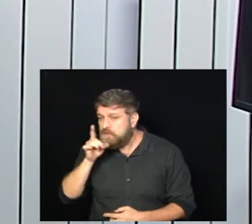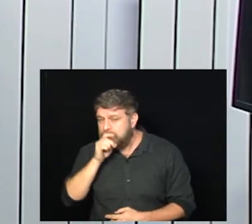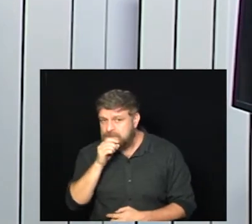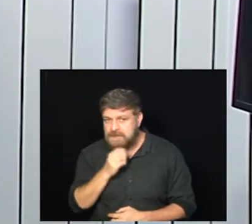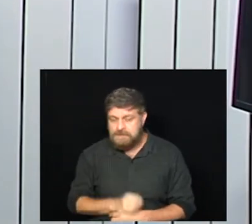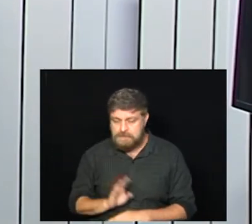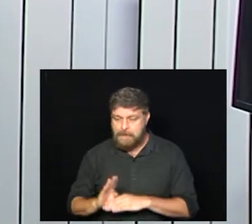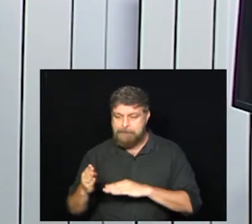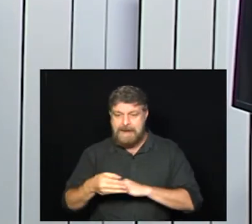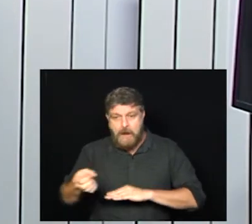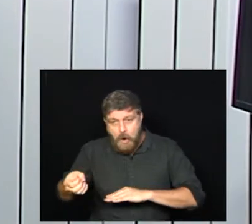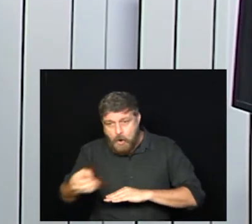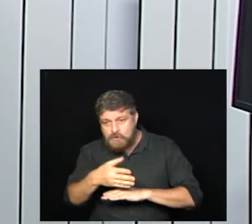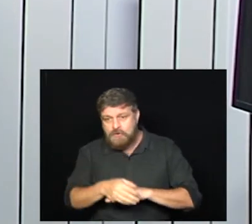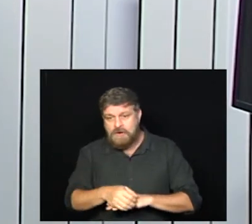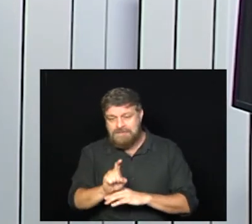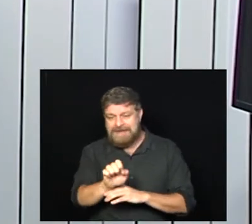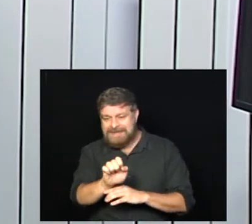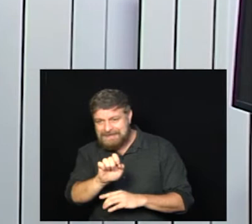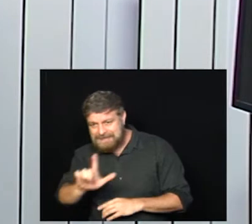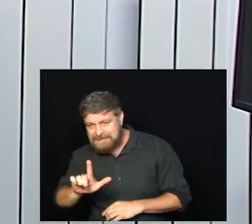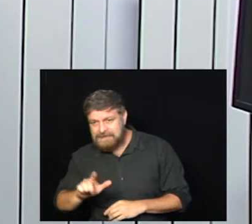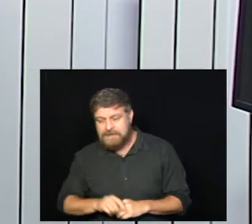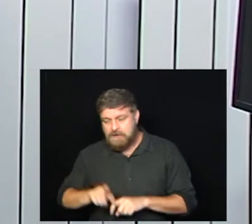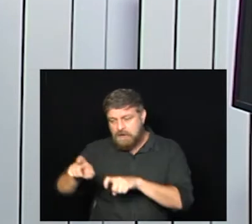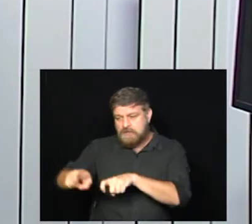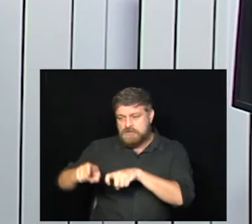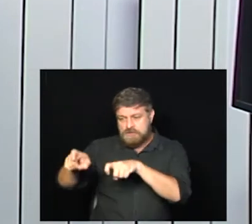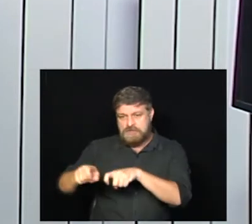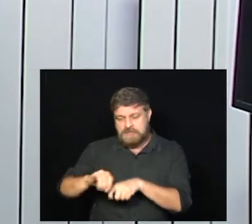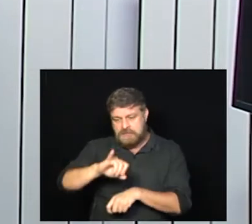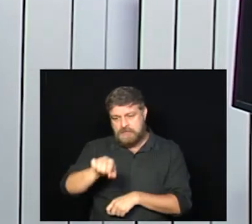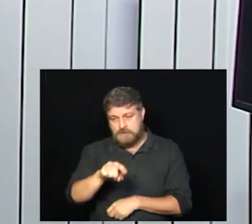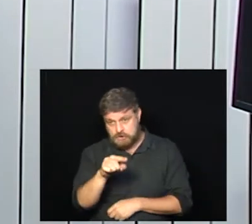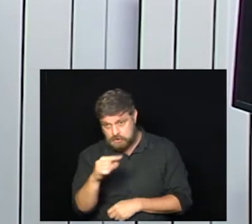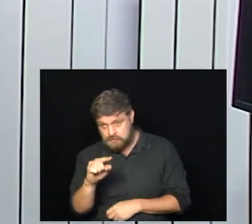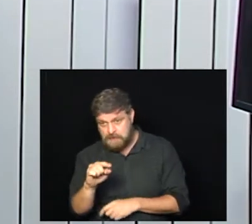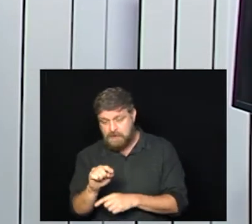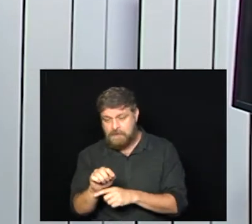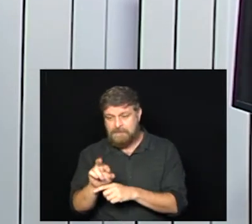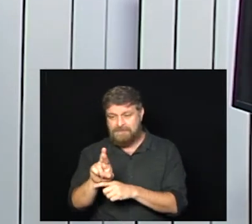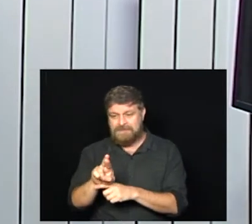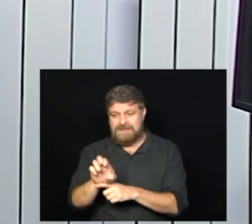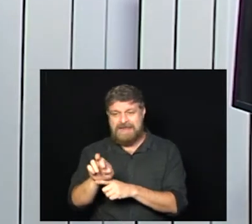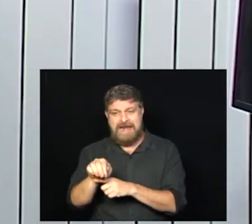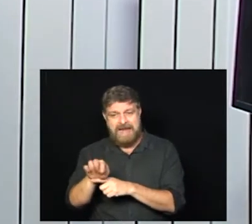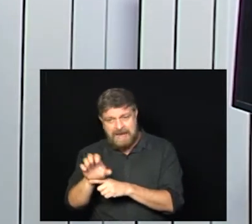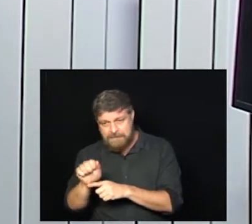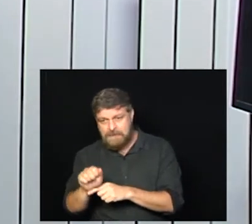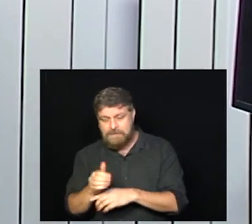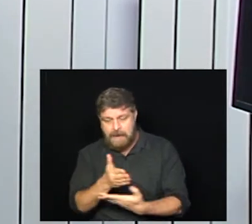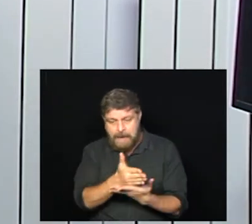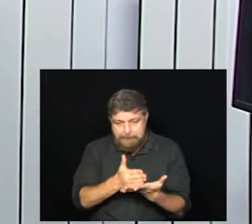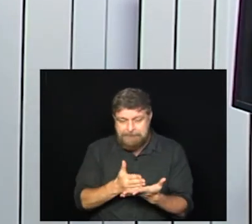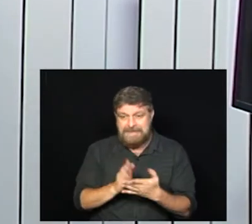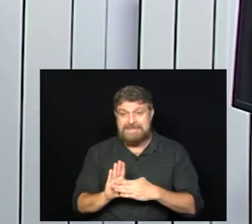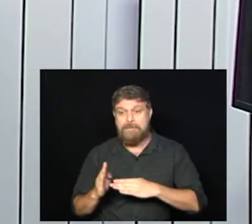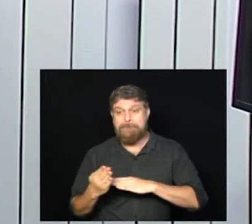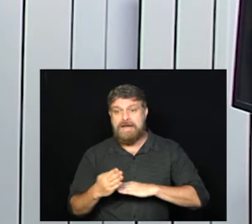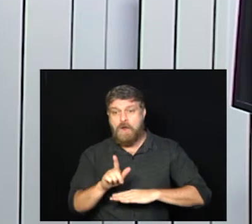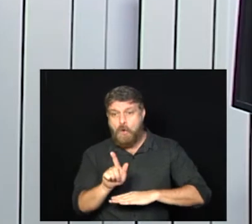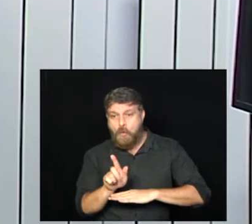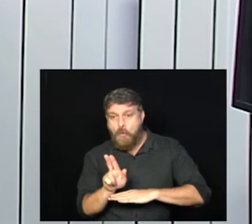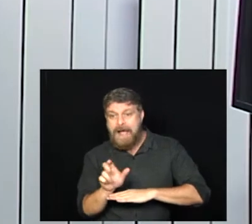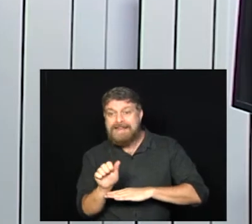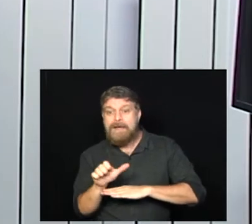Vila Del, Chácara João Herman e Jardim Dom Bosco, e partes do Jardim Guanabara,